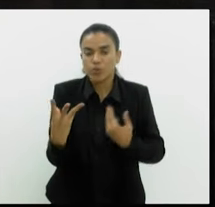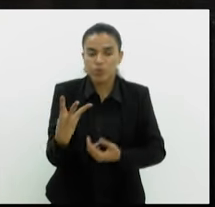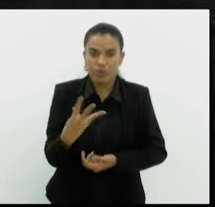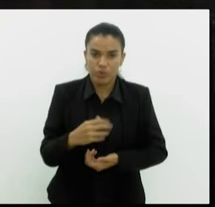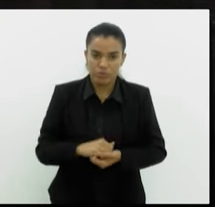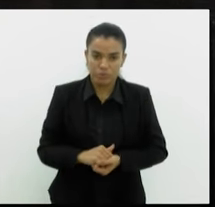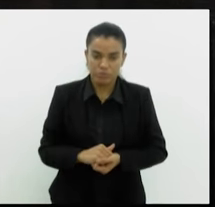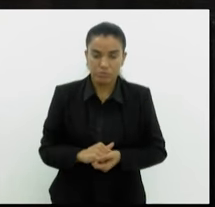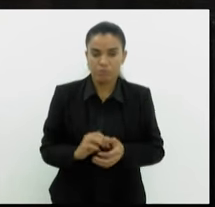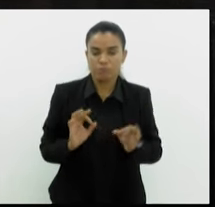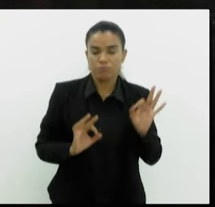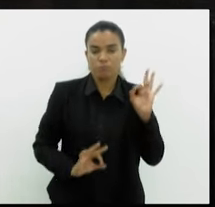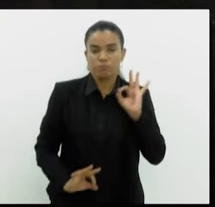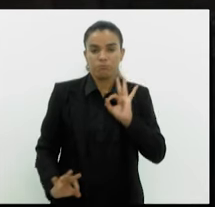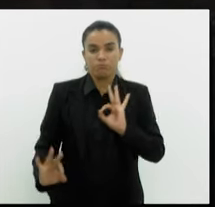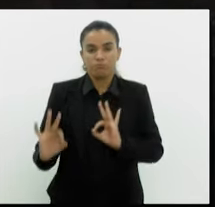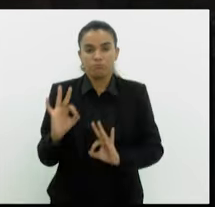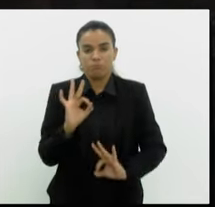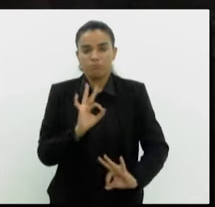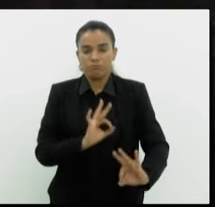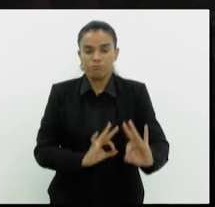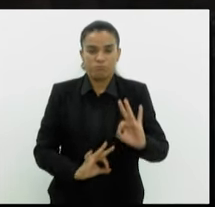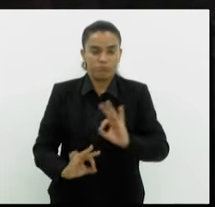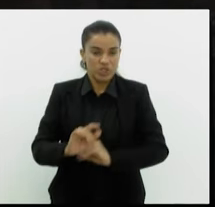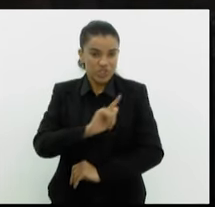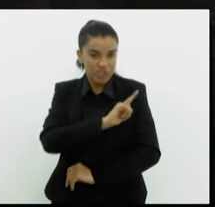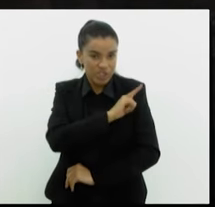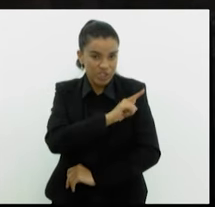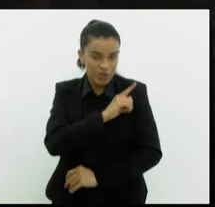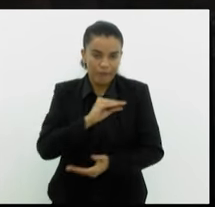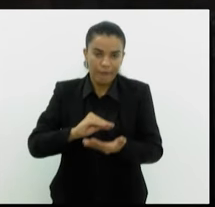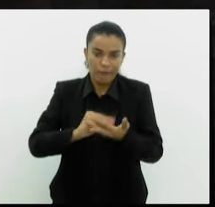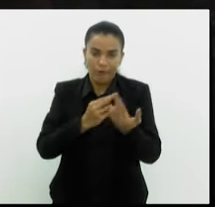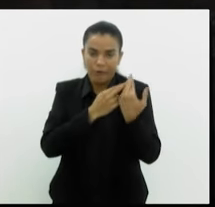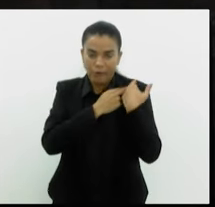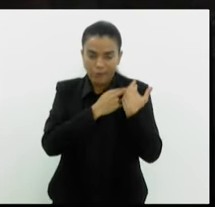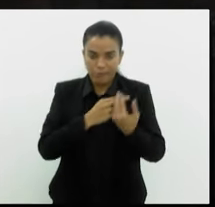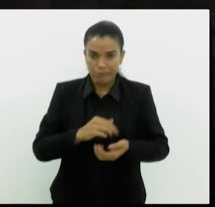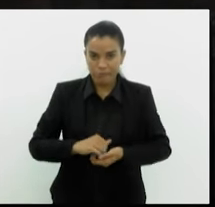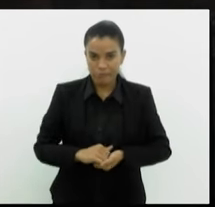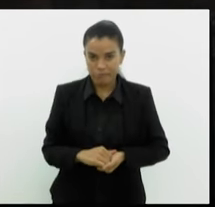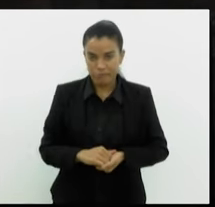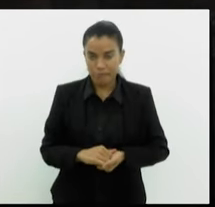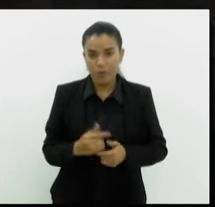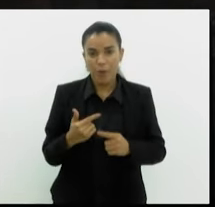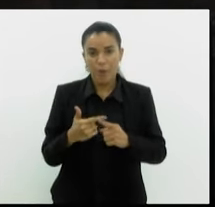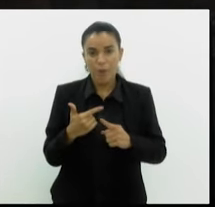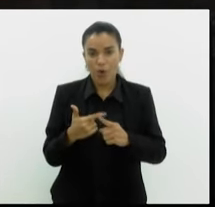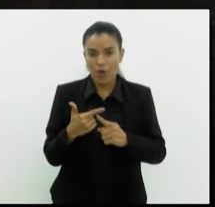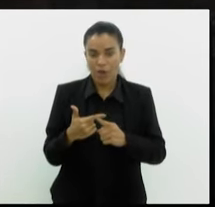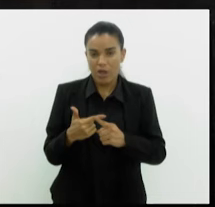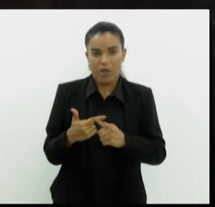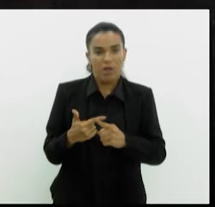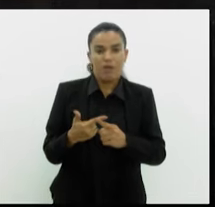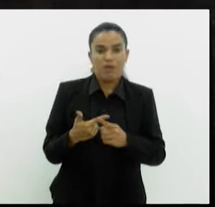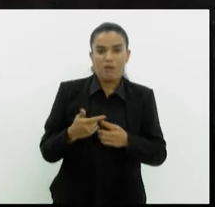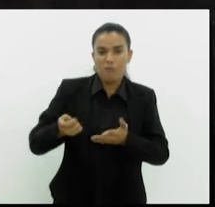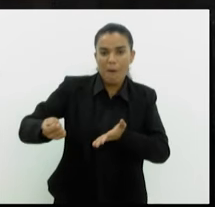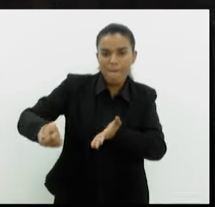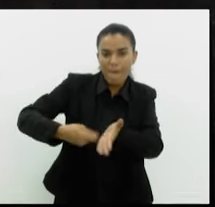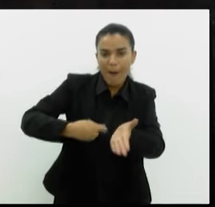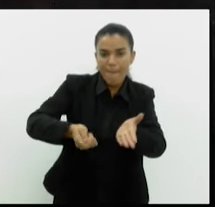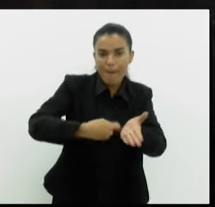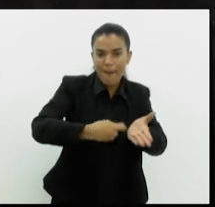ser elegante com o rótulo, gestor incompetente. Até porque as nomeações não guardam